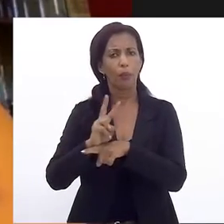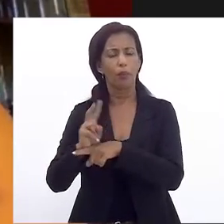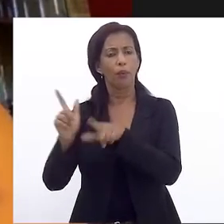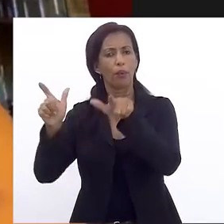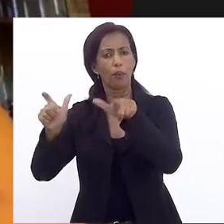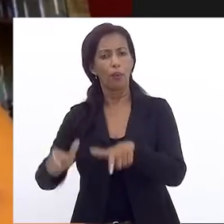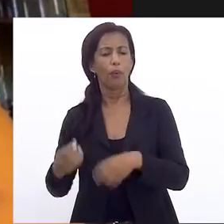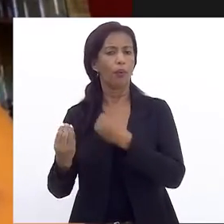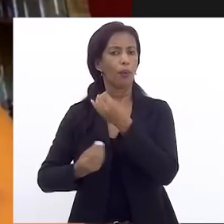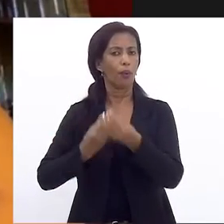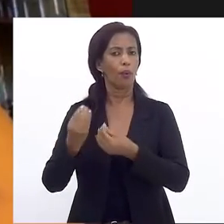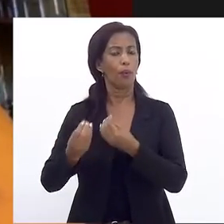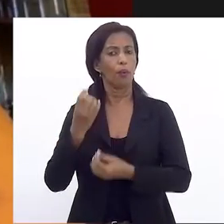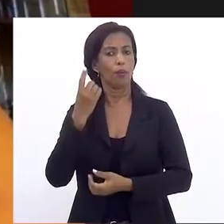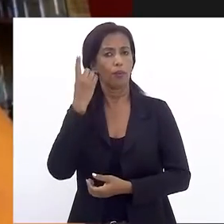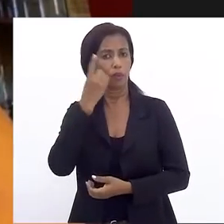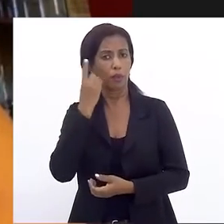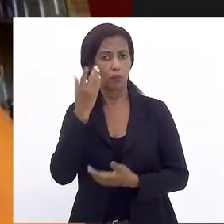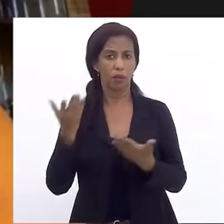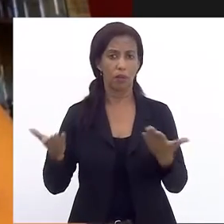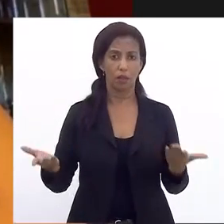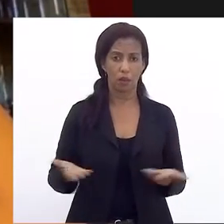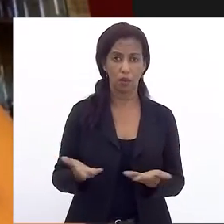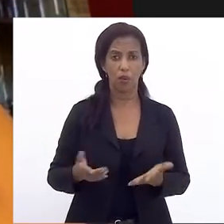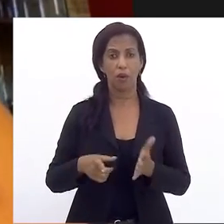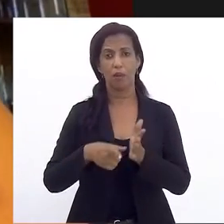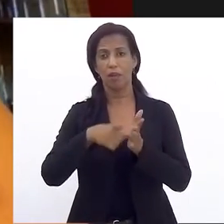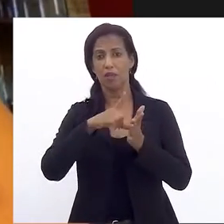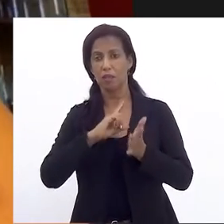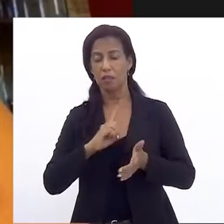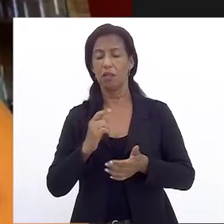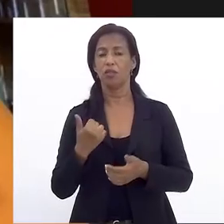Como deputada agora, e mais até antes do meu marido,